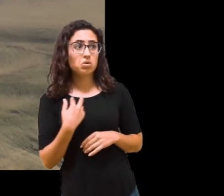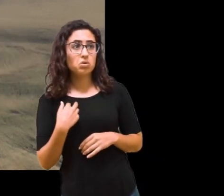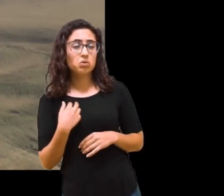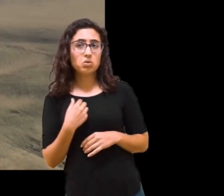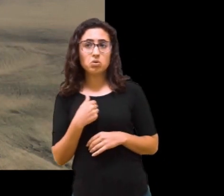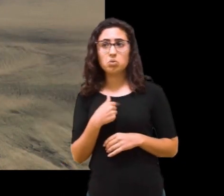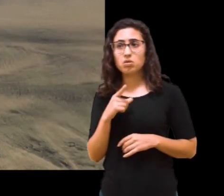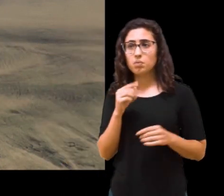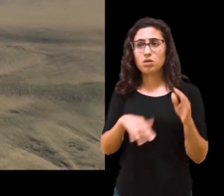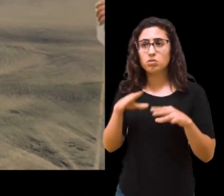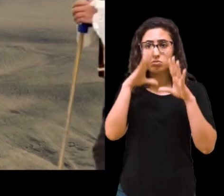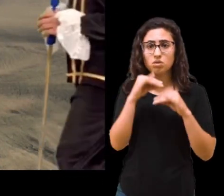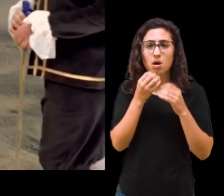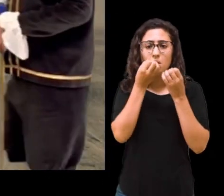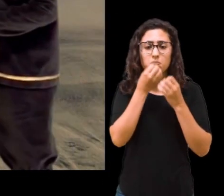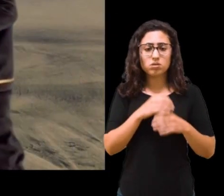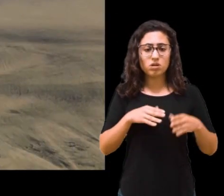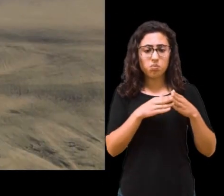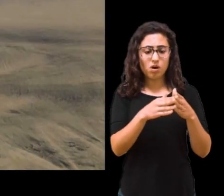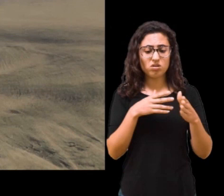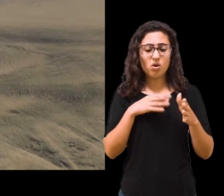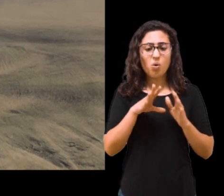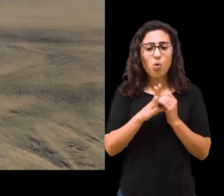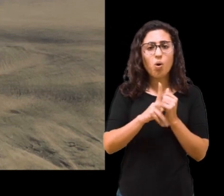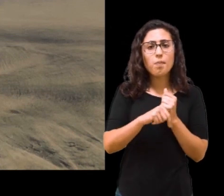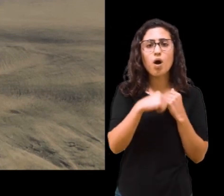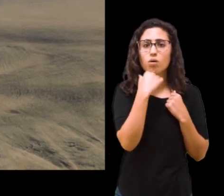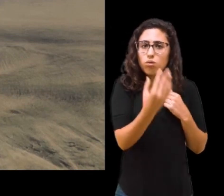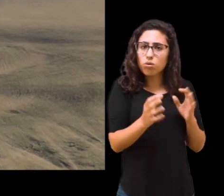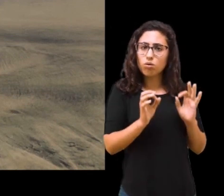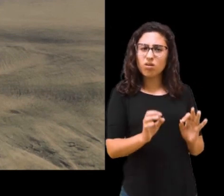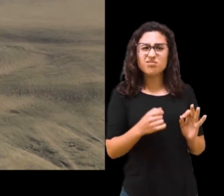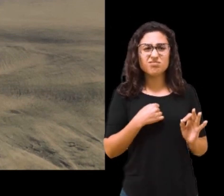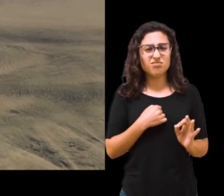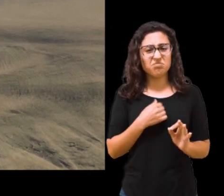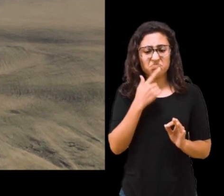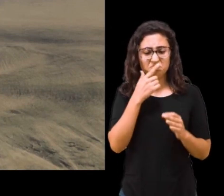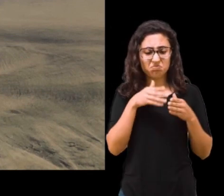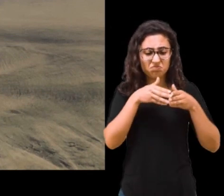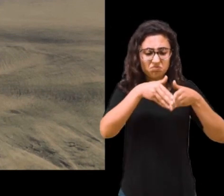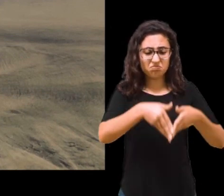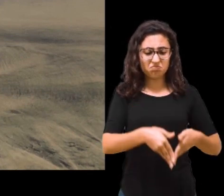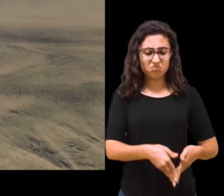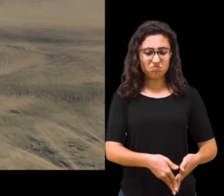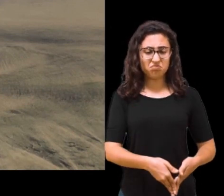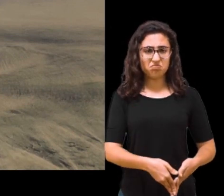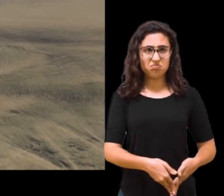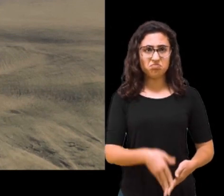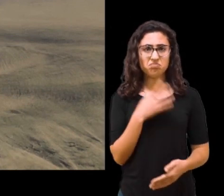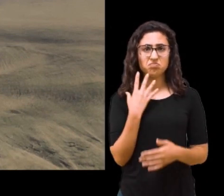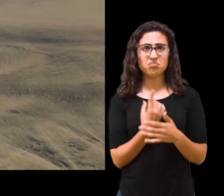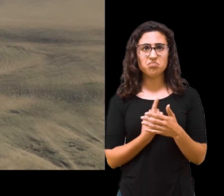habilidade. Sou um desgraçado. Um pobre náufrago. Descansei, ilustre estrangeiro. Que vos darei guarida no